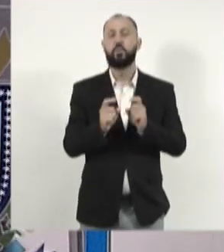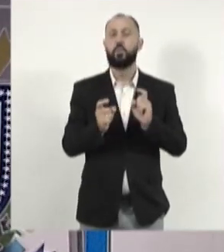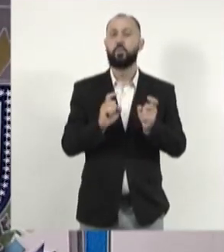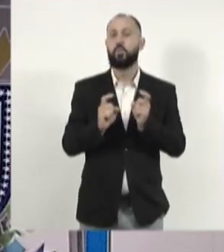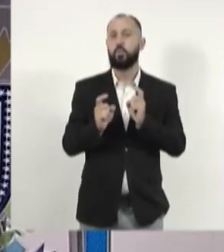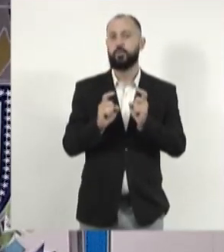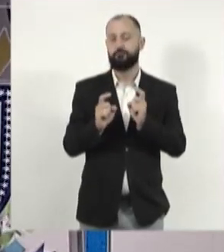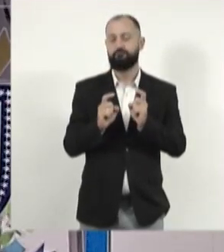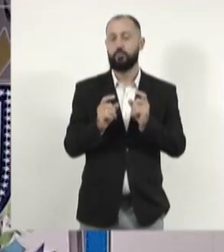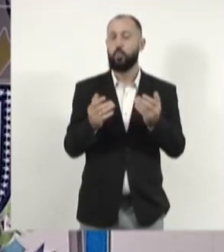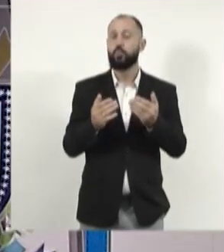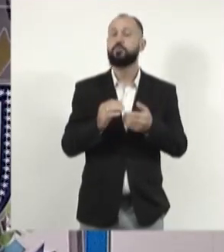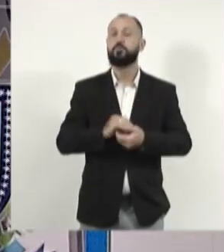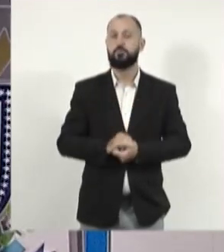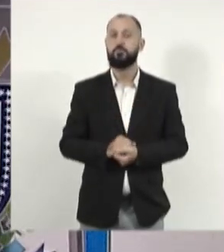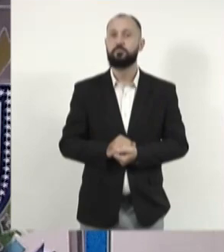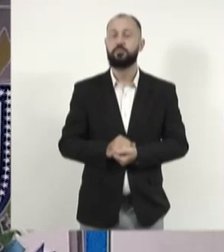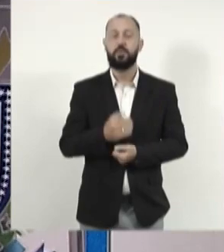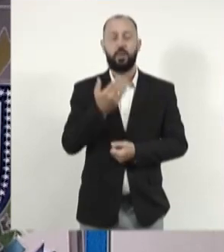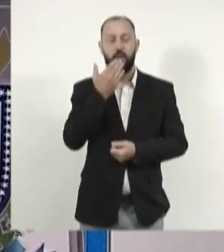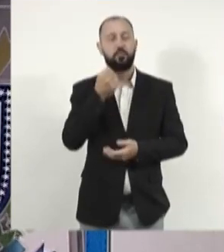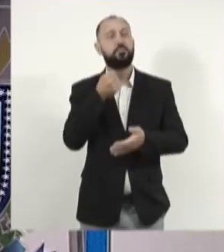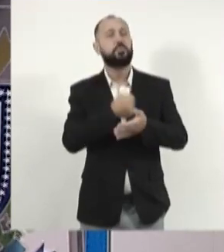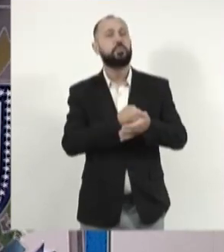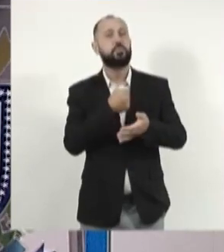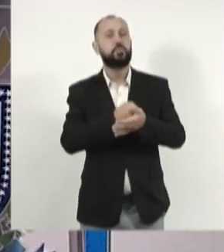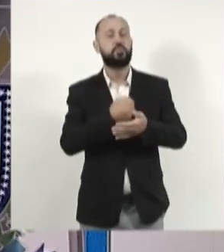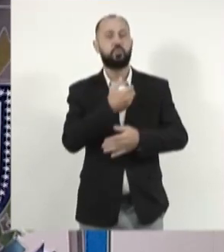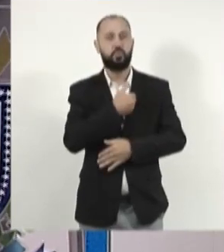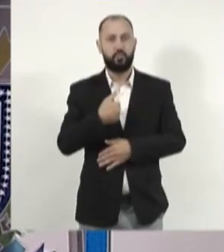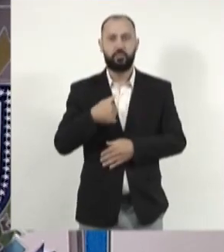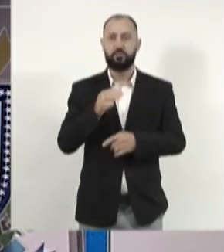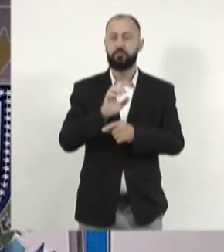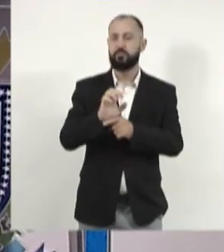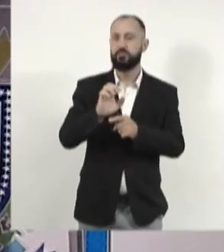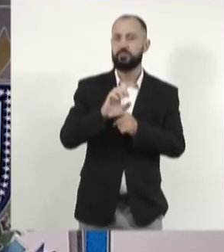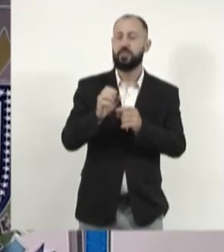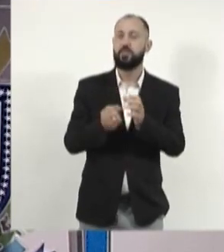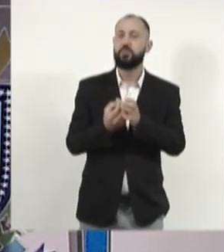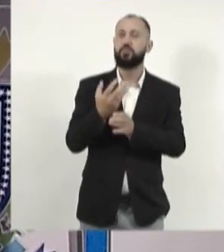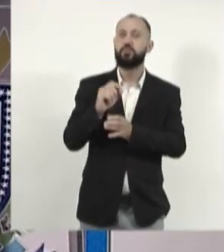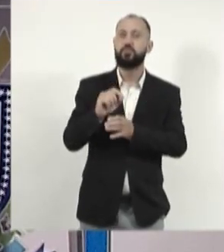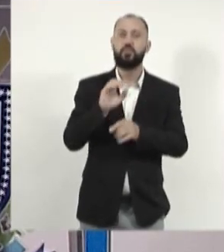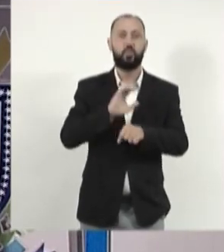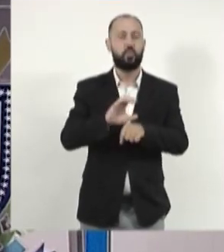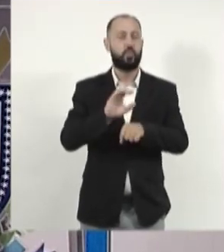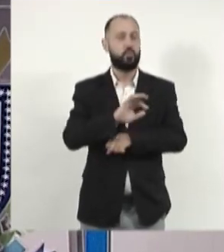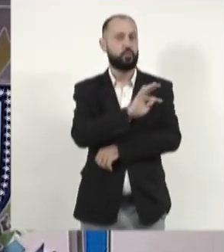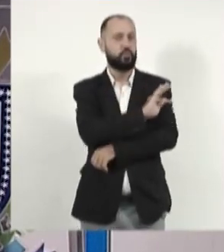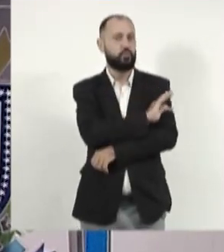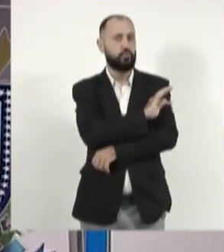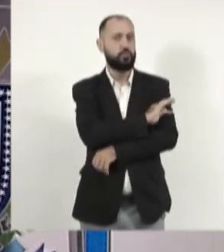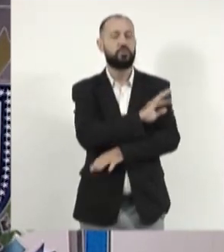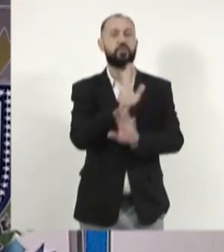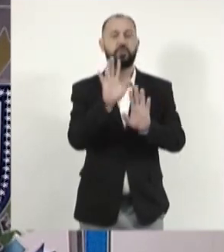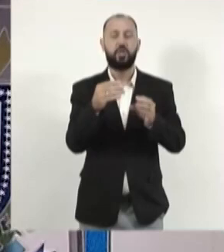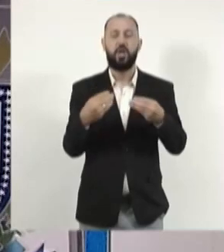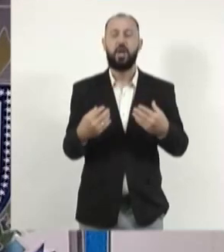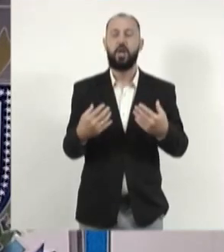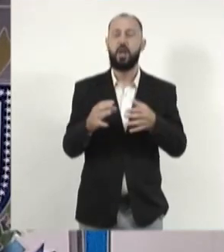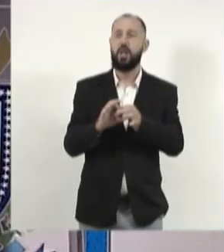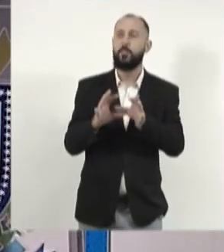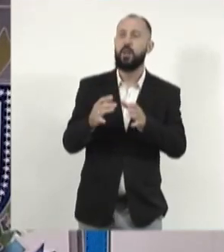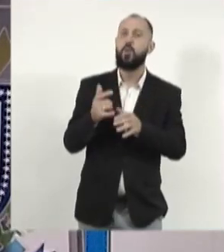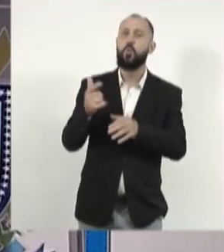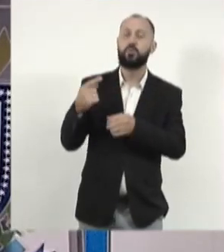expediente da sessão de hoje. Ela cobrou por parte do governo do estado a instalação de cursos técnicos que já são oferecidos em